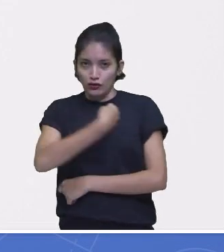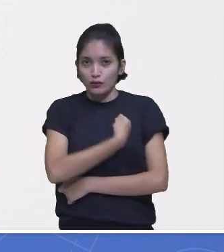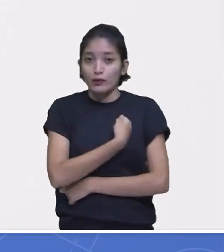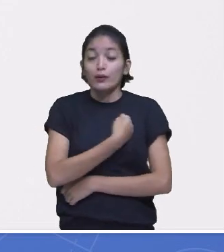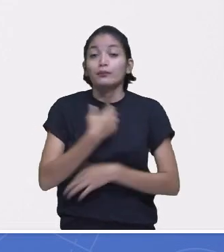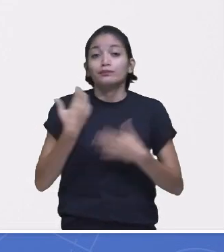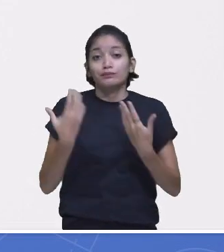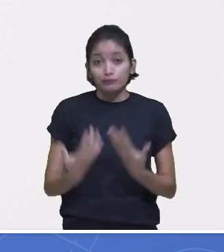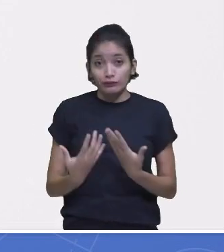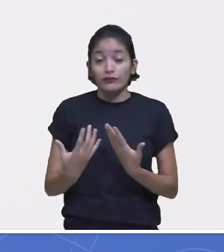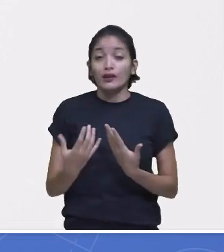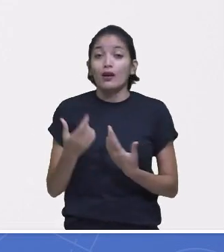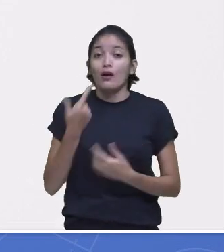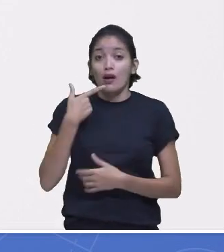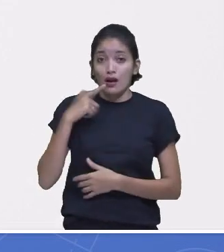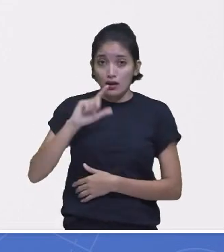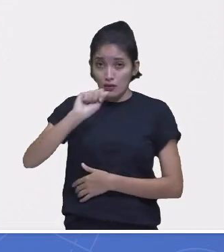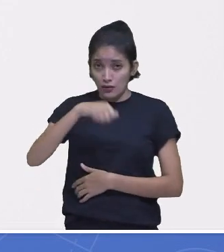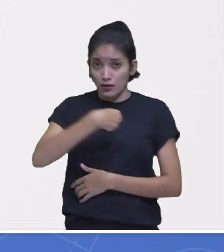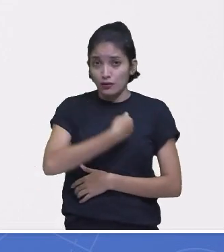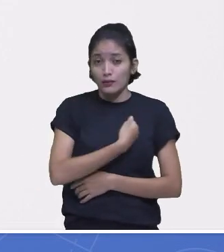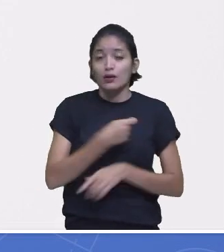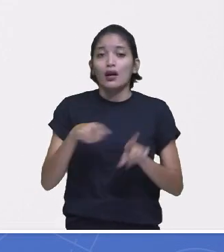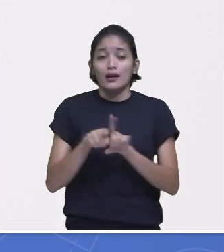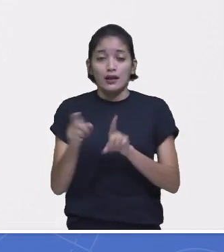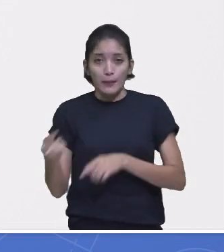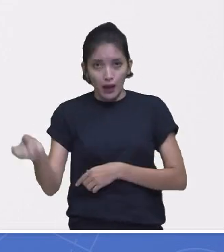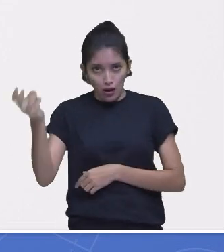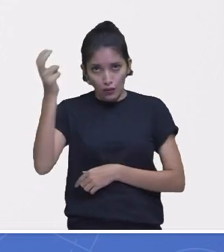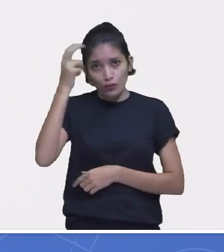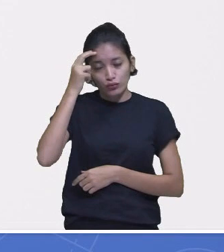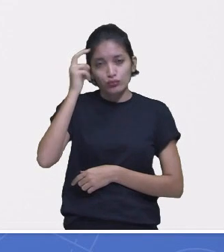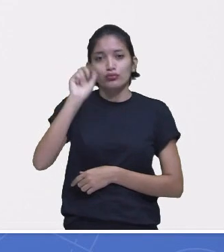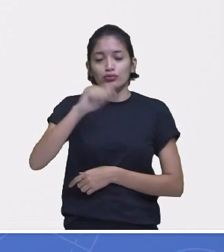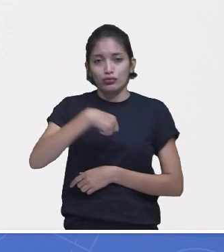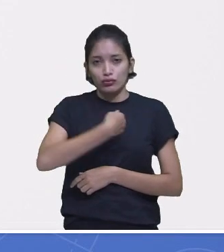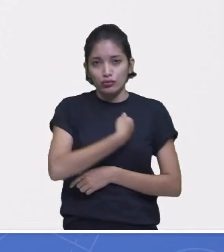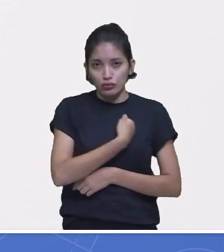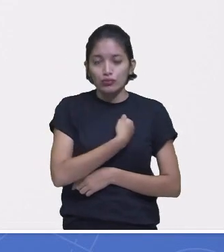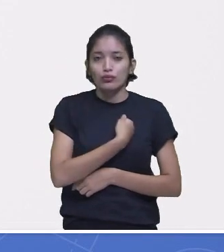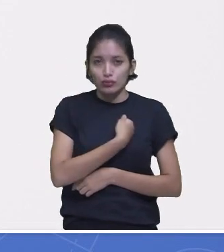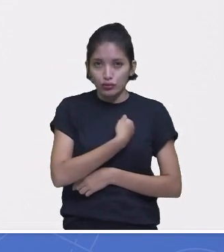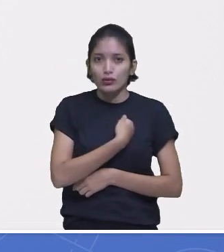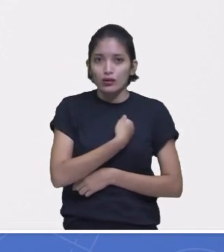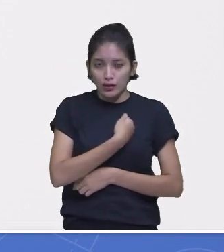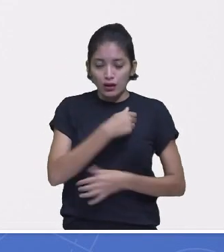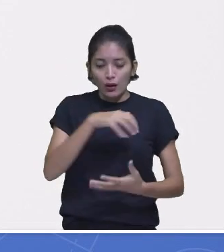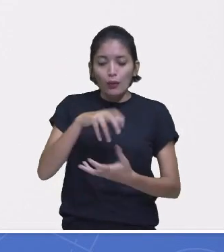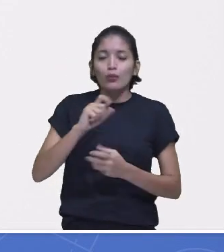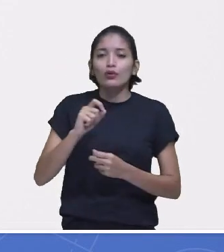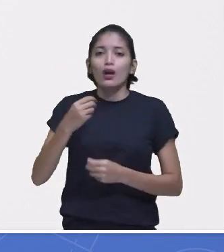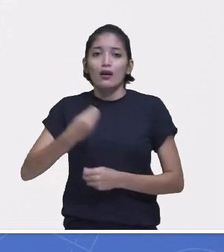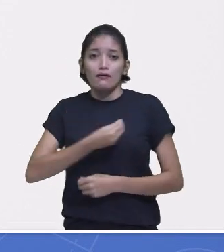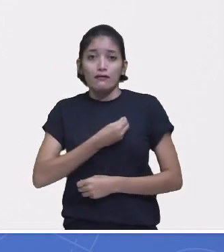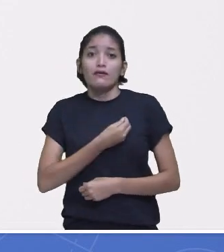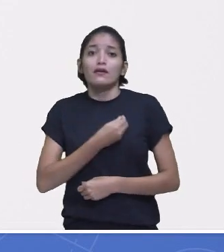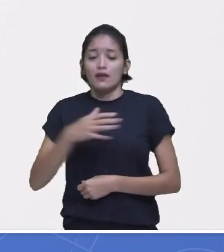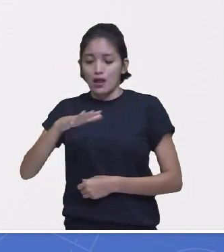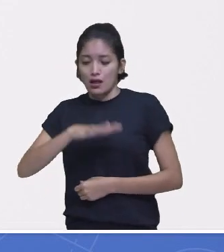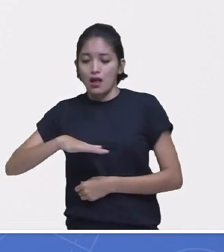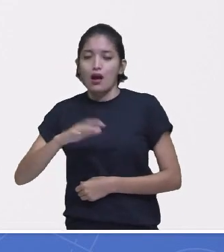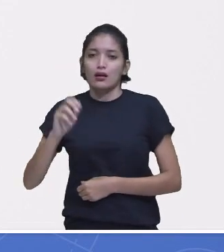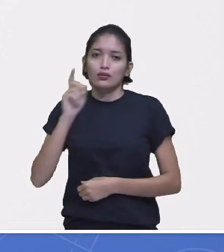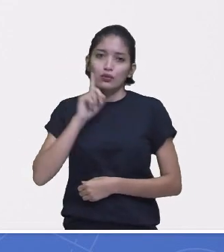podemos dizer que a língua espanhola e também a cultura espanhola ou do mundo hispânico está presente ali nos Estados Unidos.